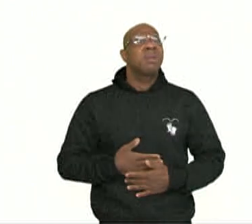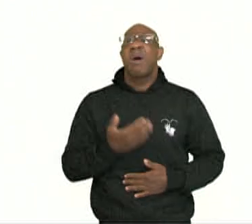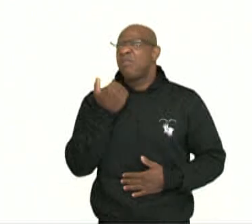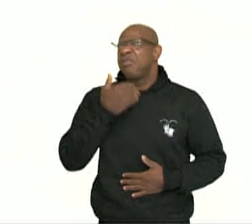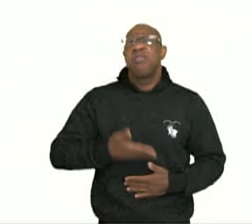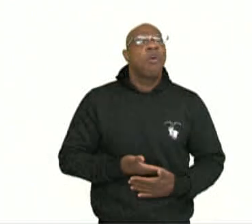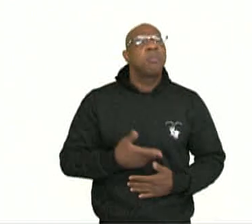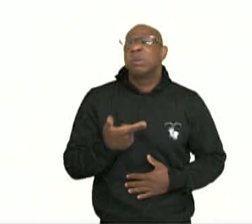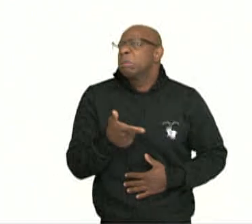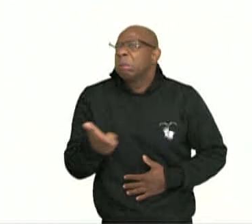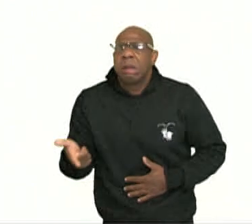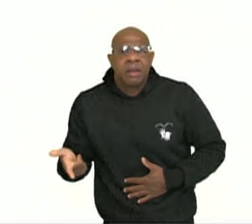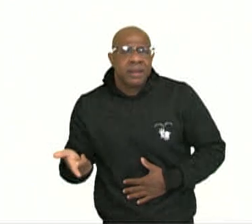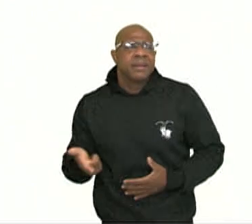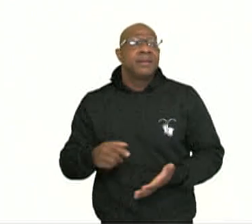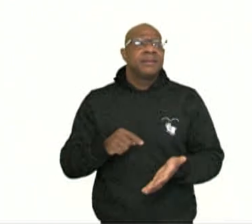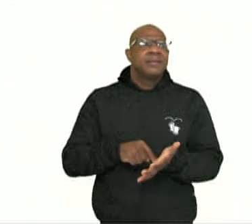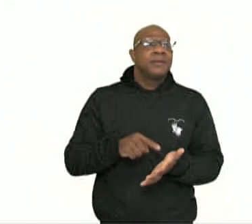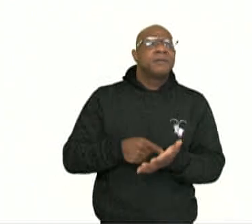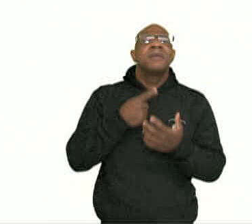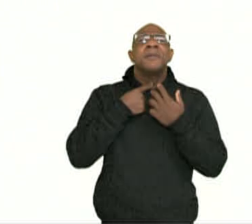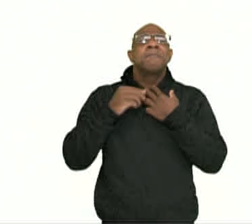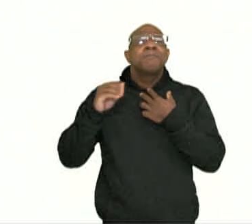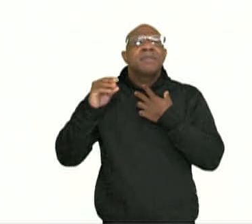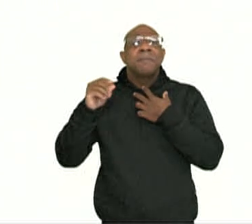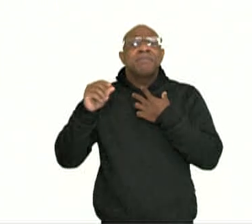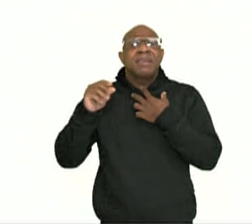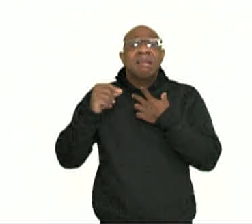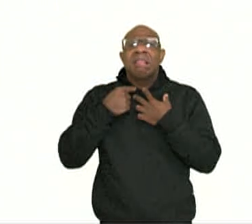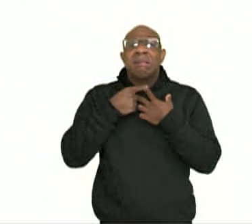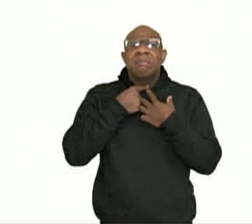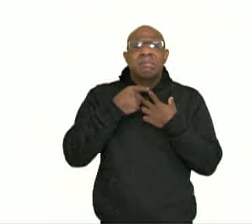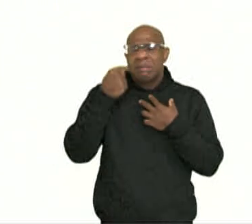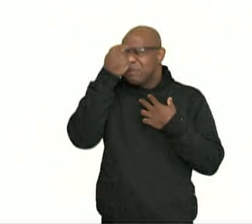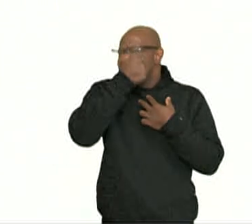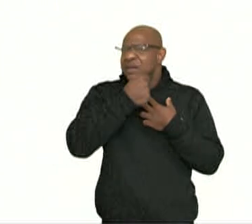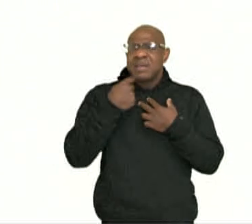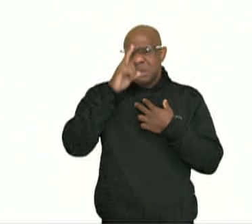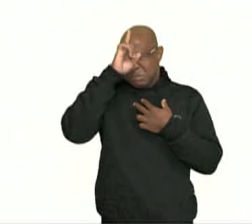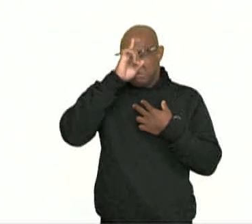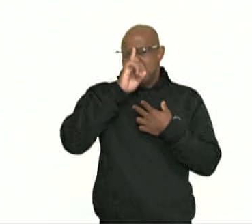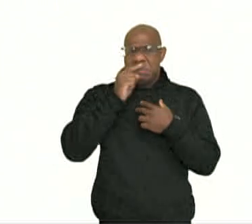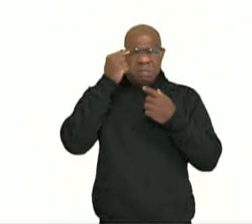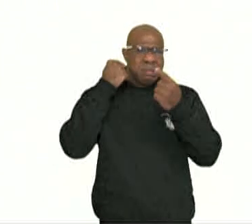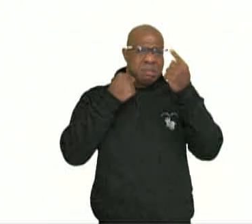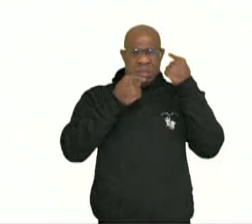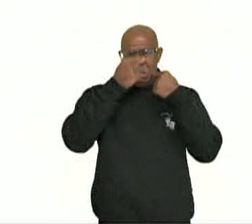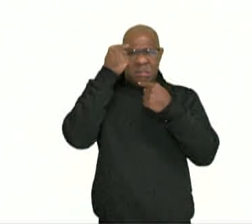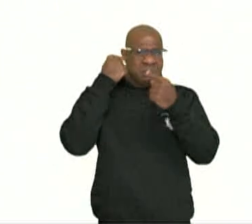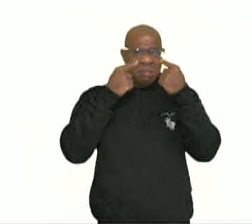certa palidez ali na face que pode ser notada. Também a pessoa pode